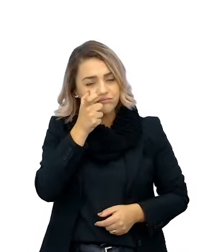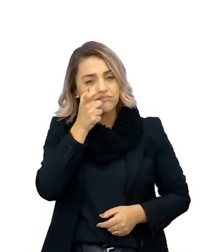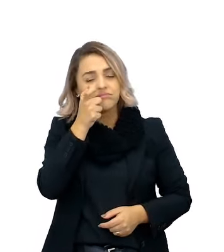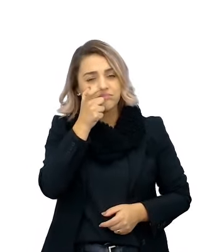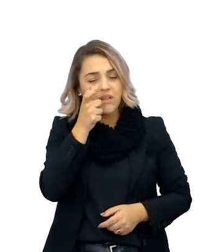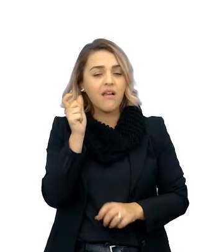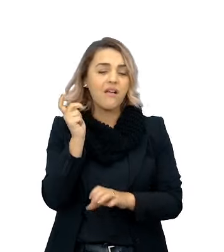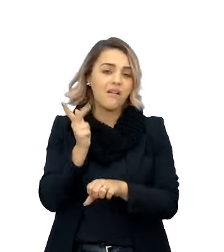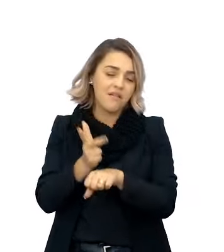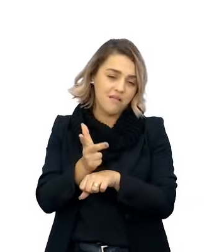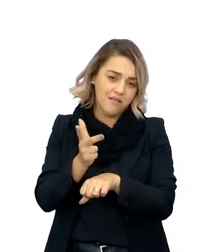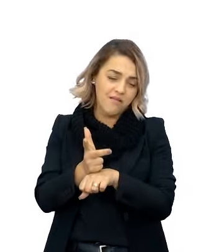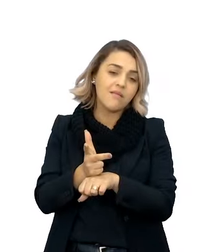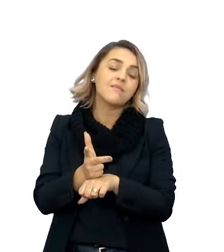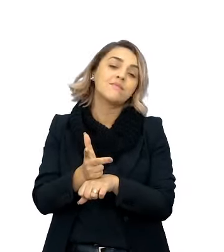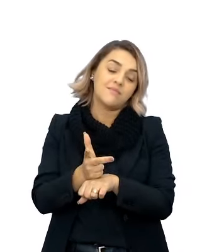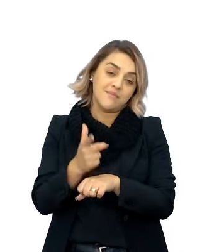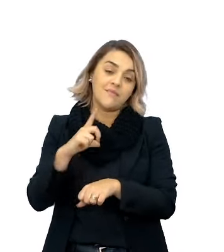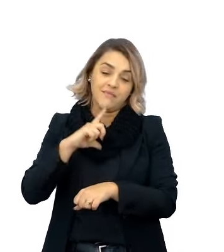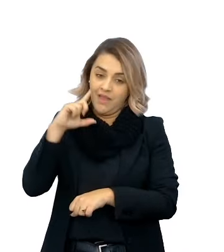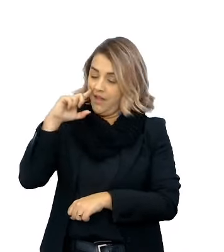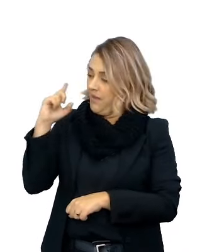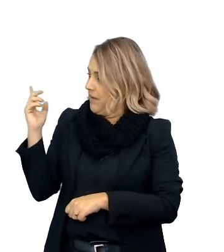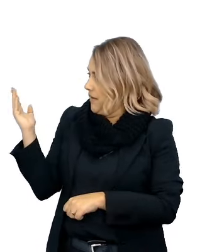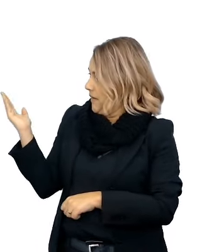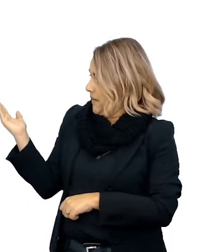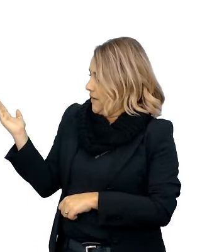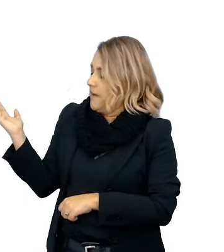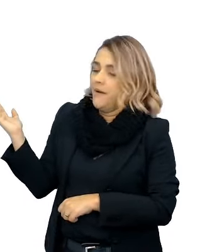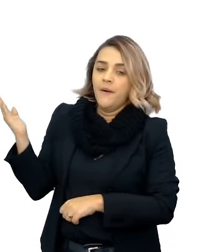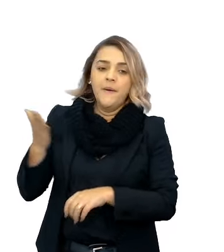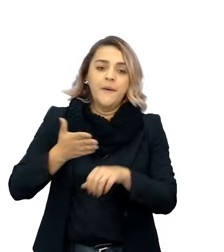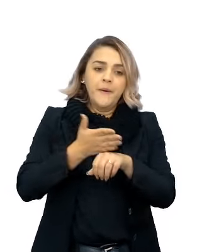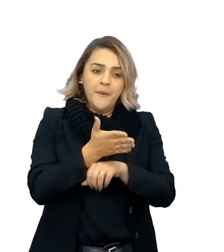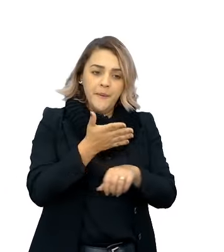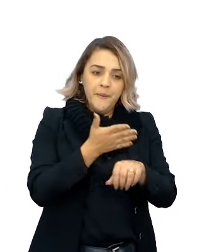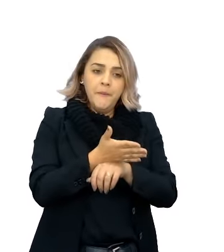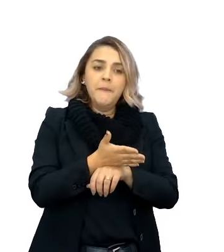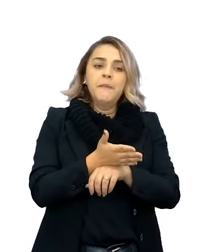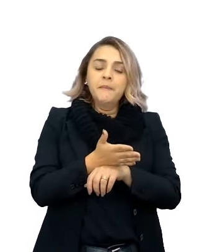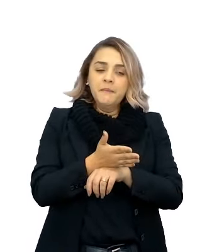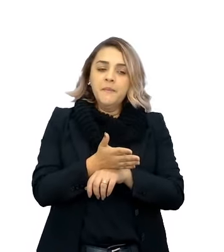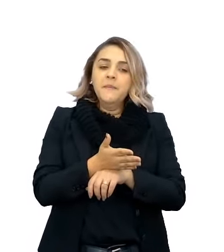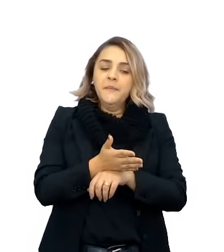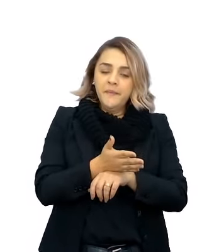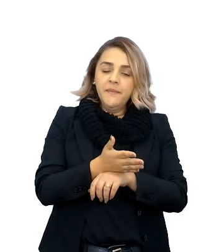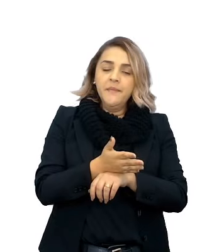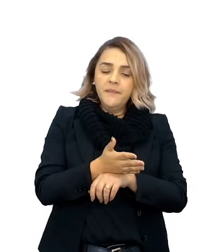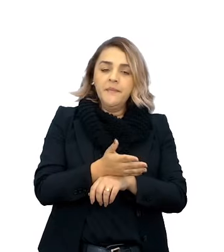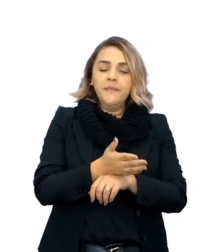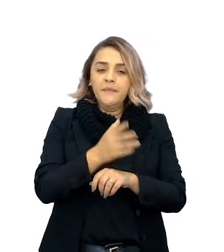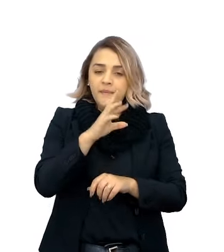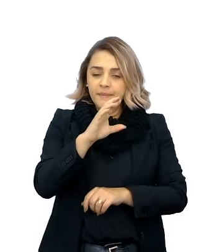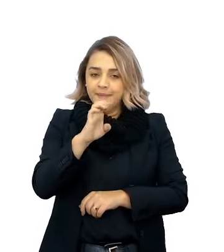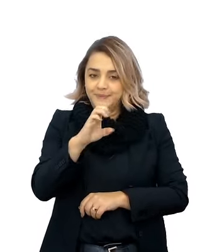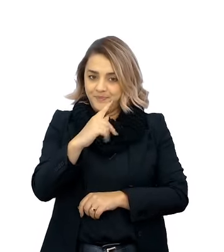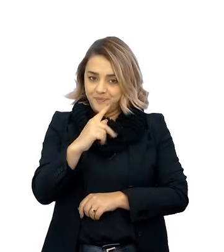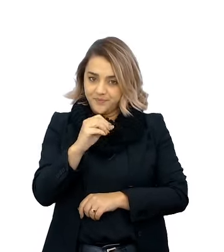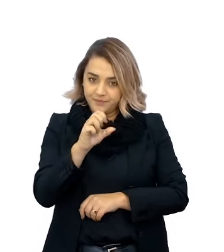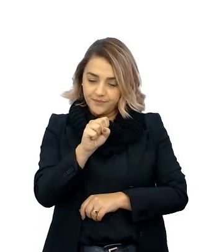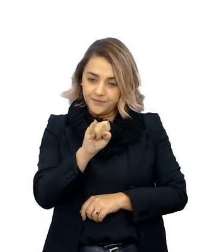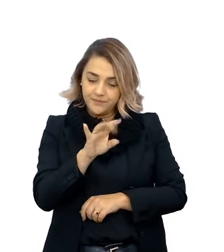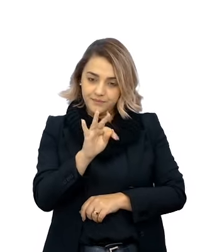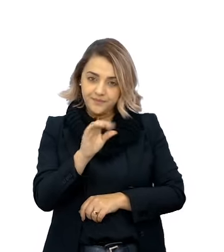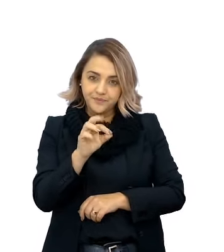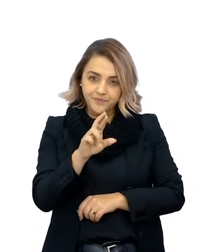as gravações, aqui a gente tem o caminho. Eu vou lá no repositório do Centro de Mídias, é que foi muito rápido. Vocês estão vendo? Eu vou